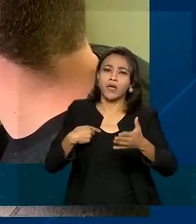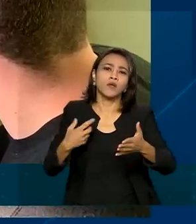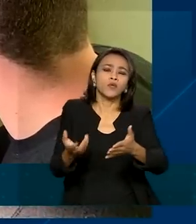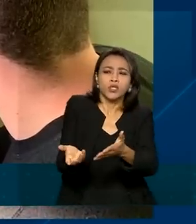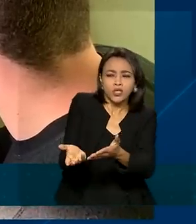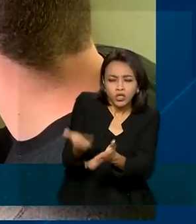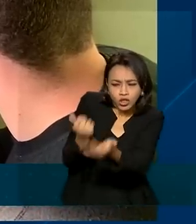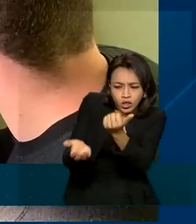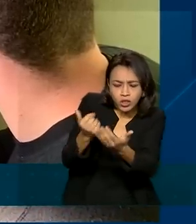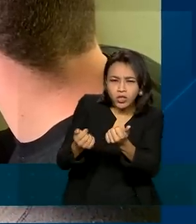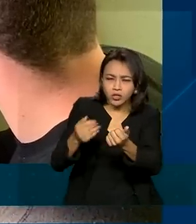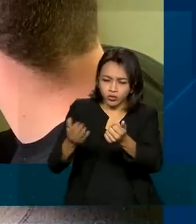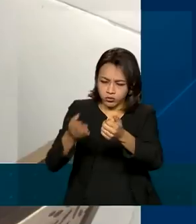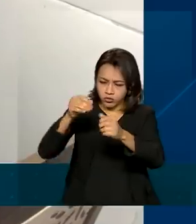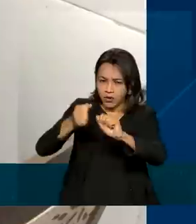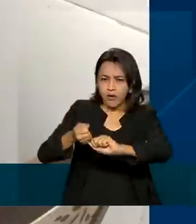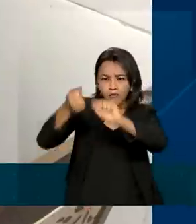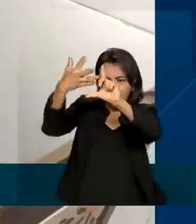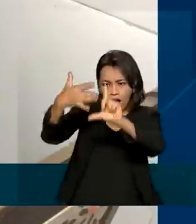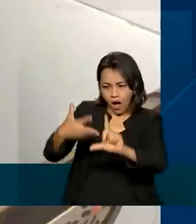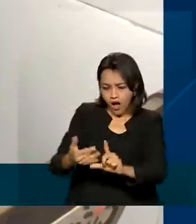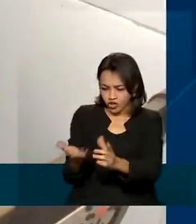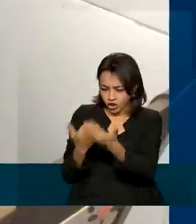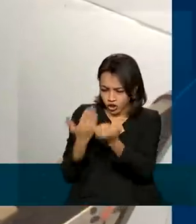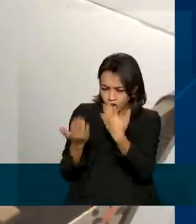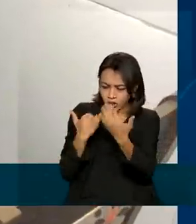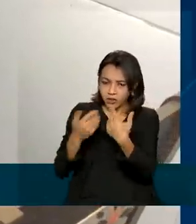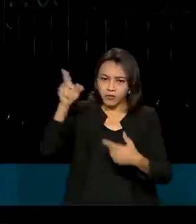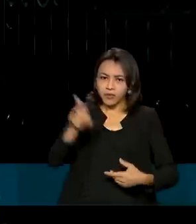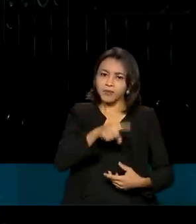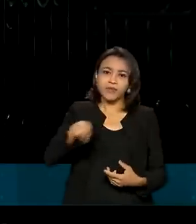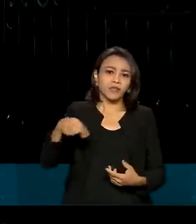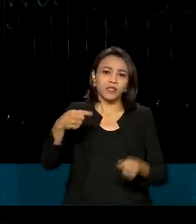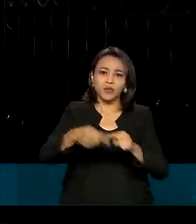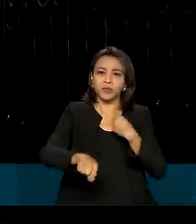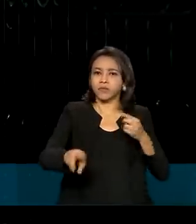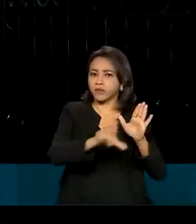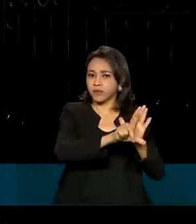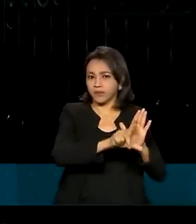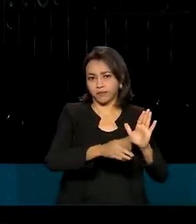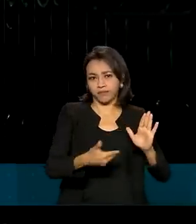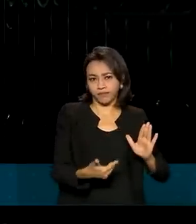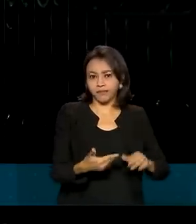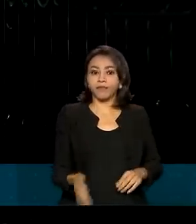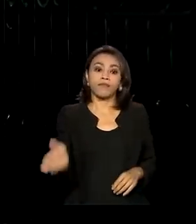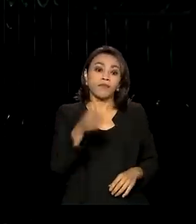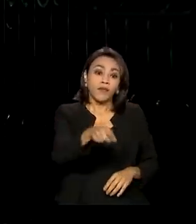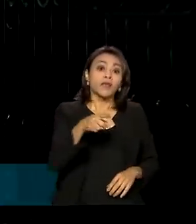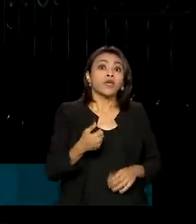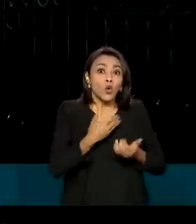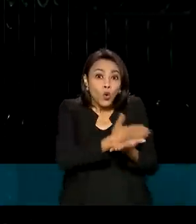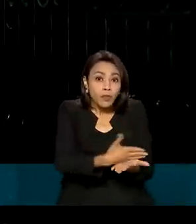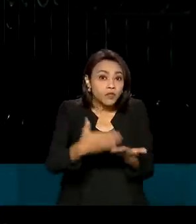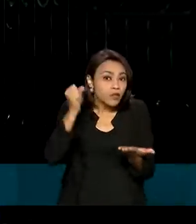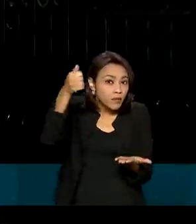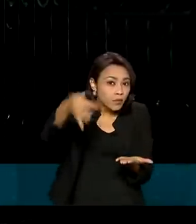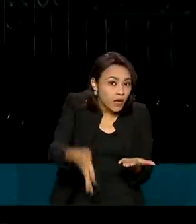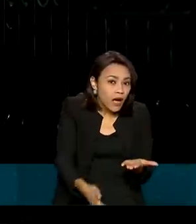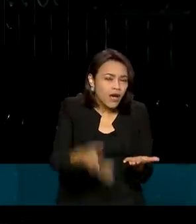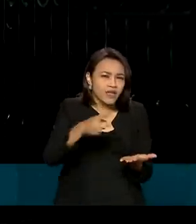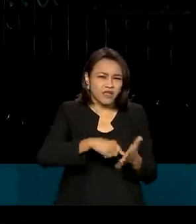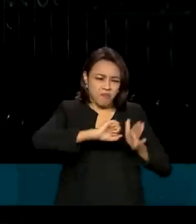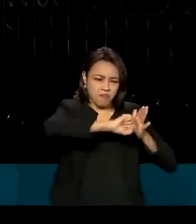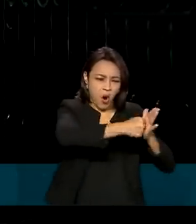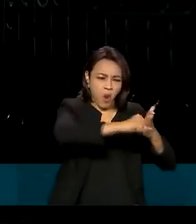remoção de páginas na internet com conteúdos e legais a operação que começou na madrugada desativou